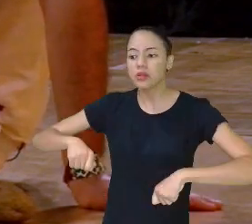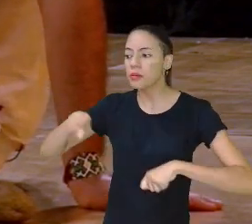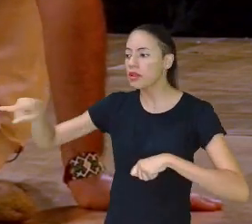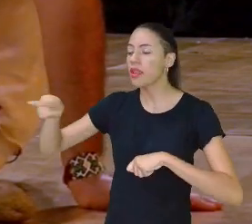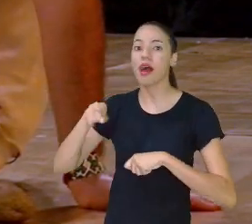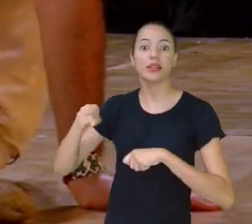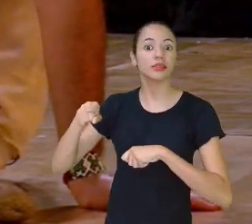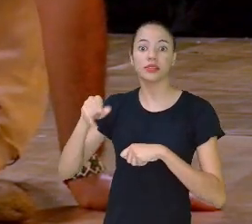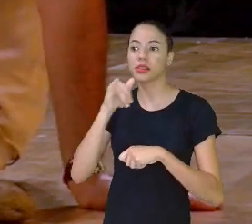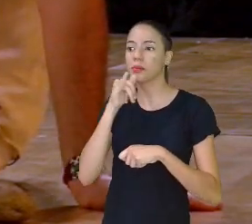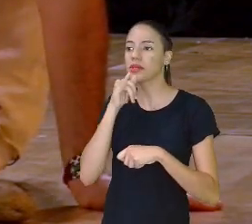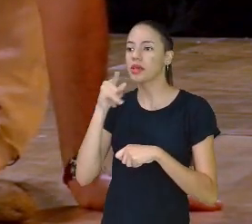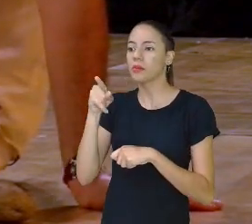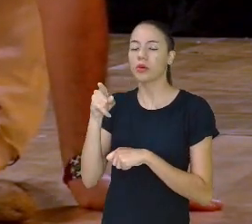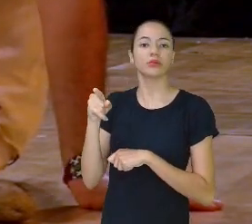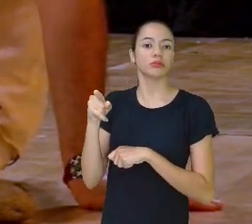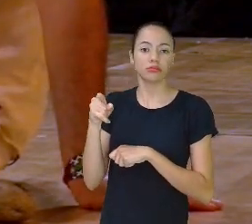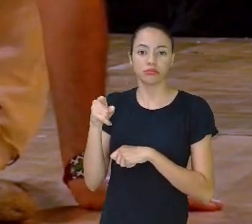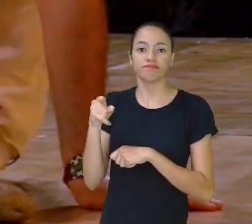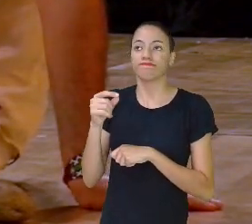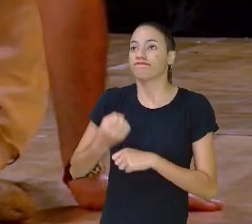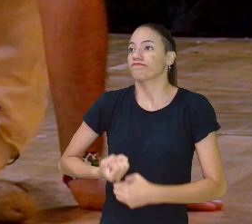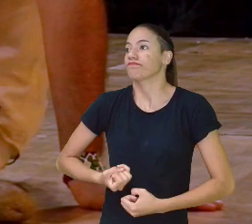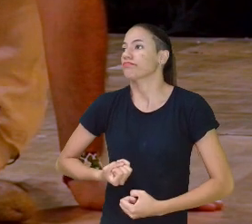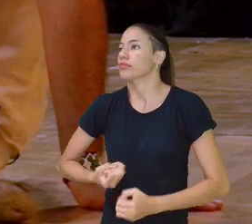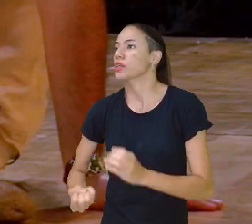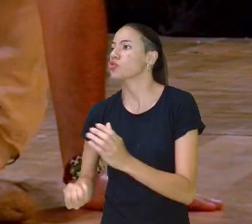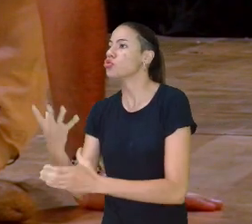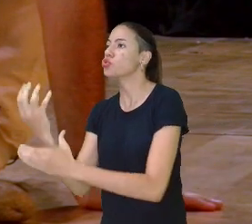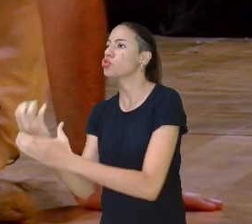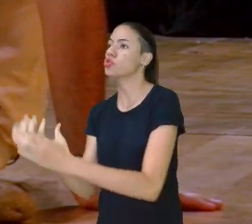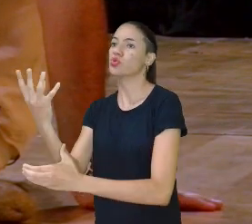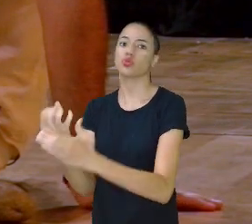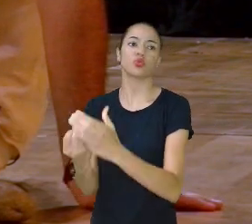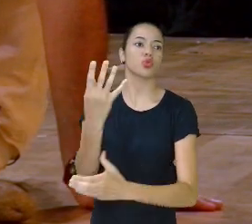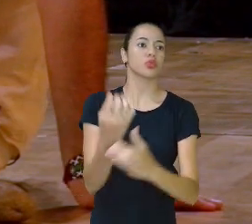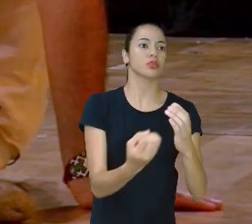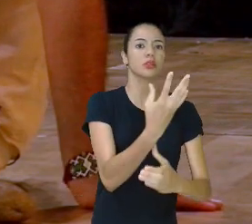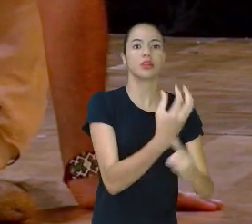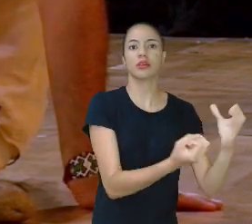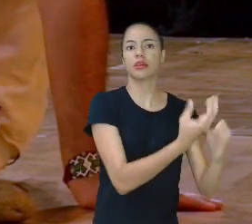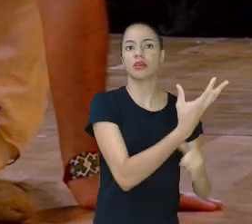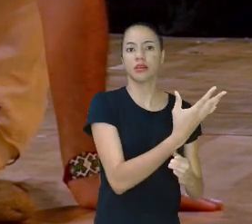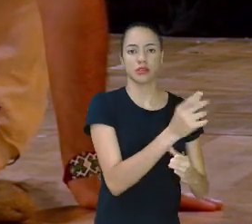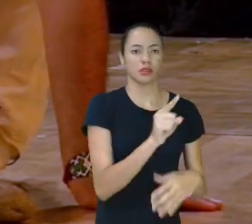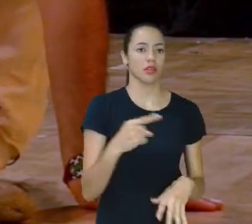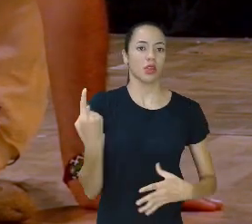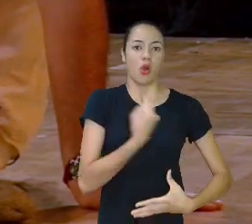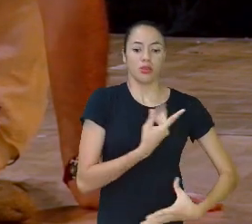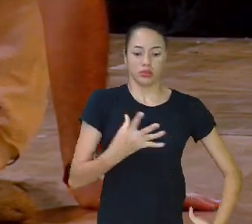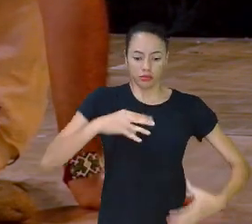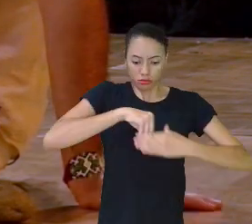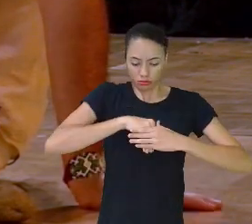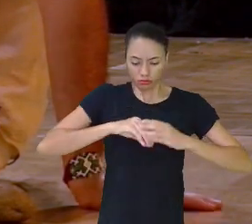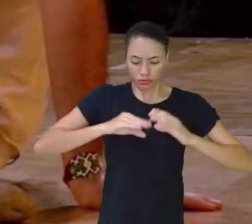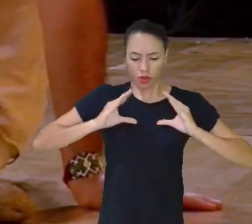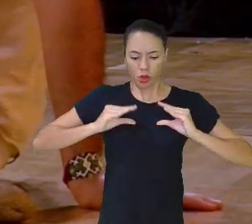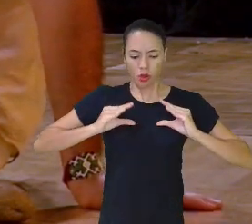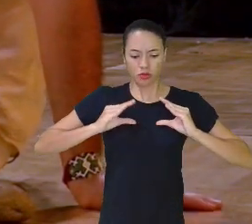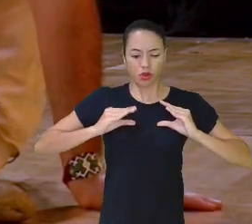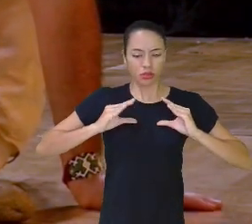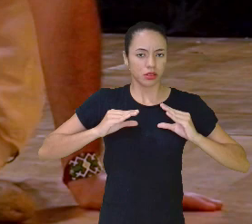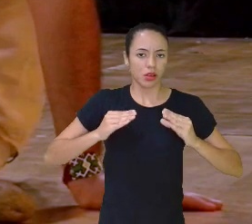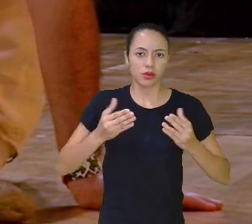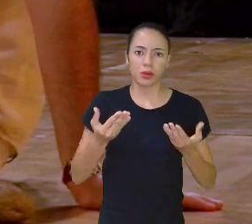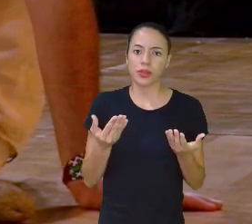essa casa que herdamos, que confortavelmente carregamos. E carregamos em grande